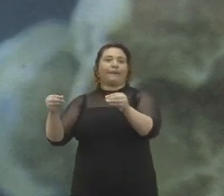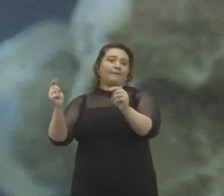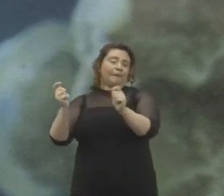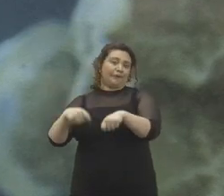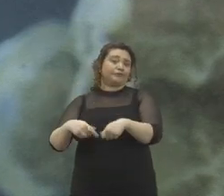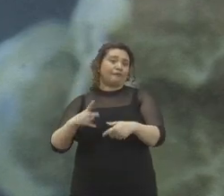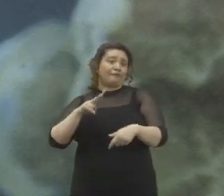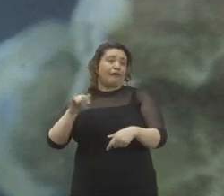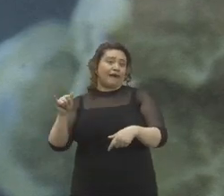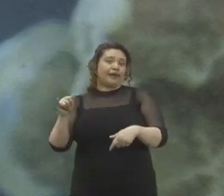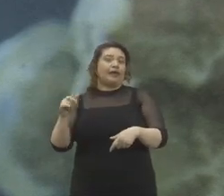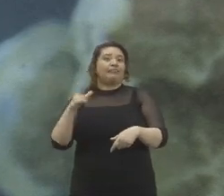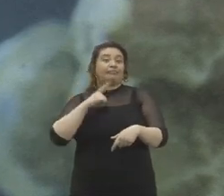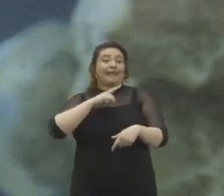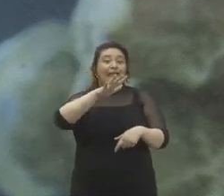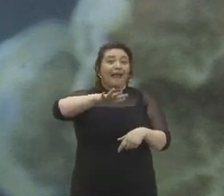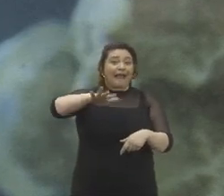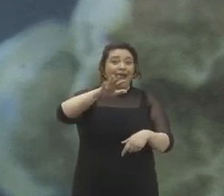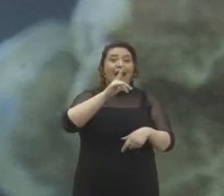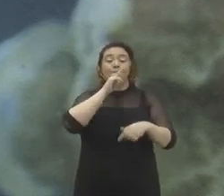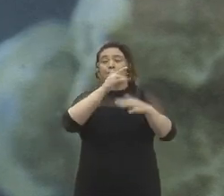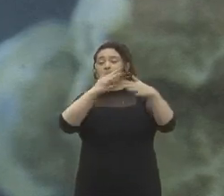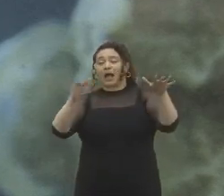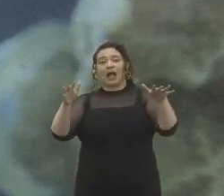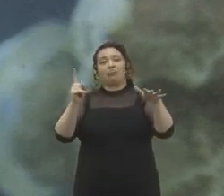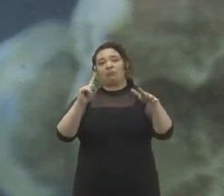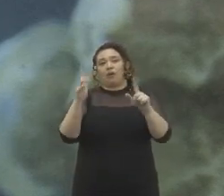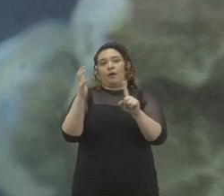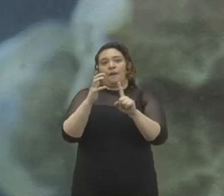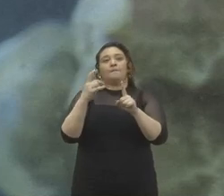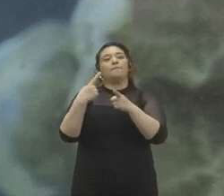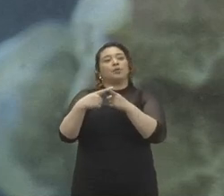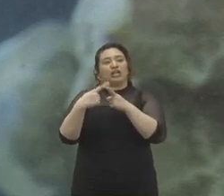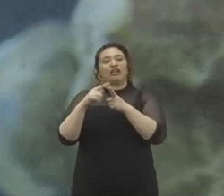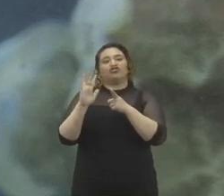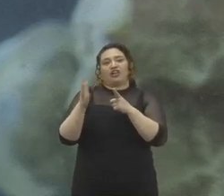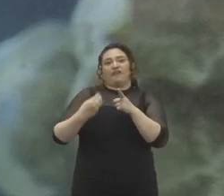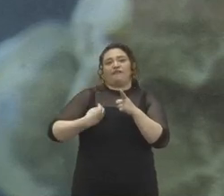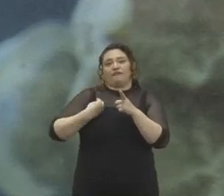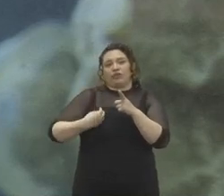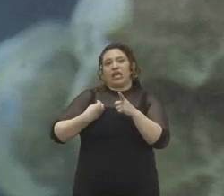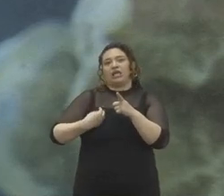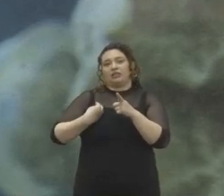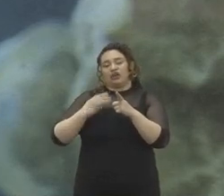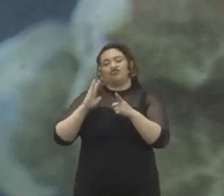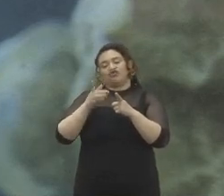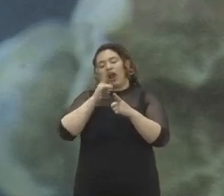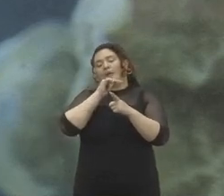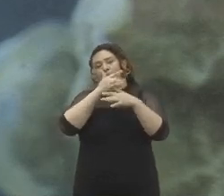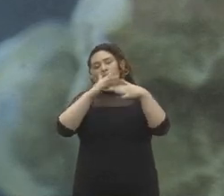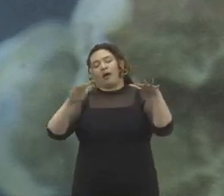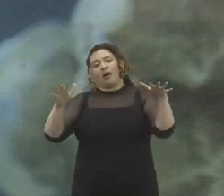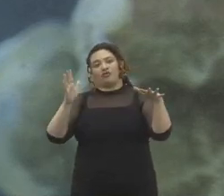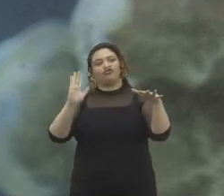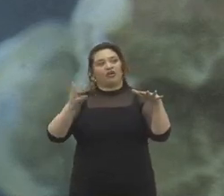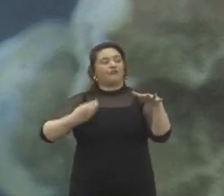digamos já no mar não impacta muito porque já é água que está no mar é água em forma de gelo que está no mar portanto Ela já tem